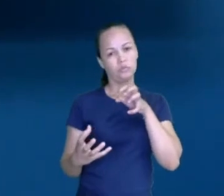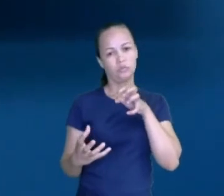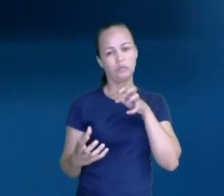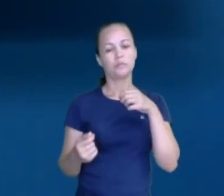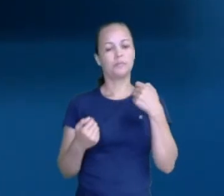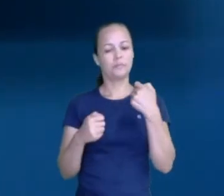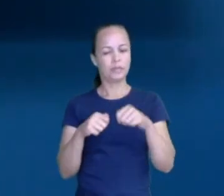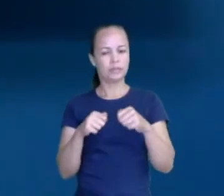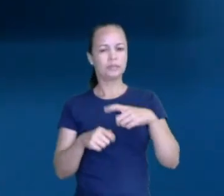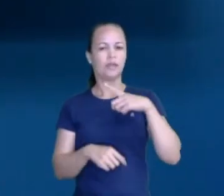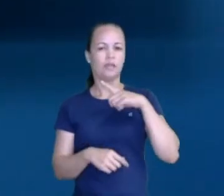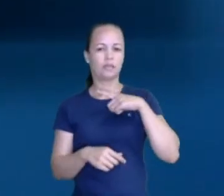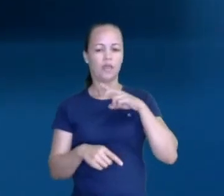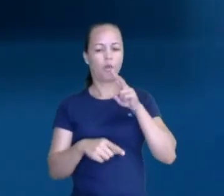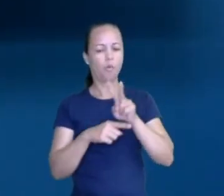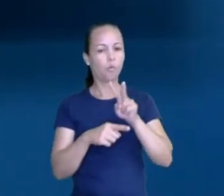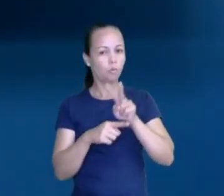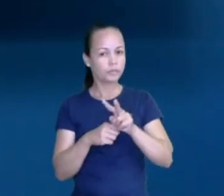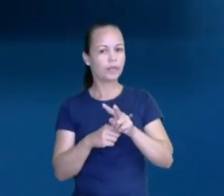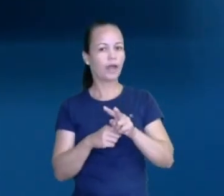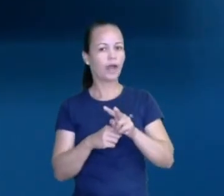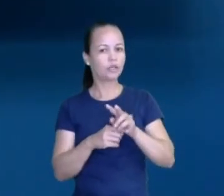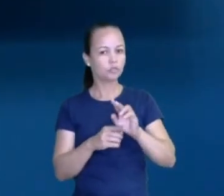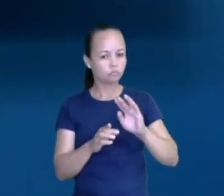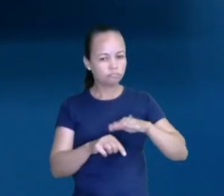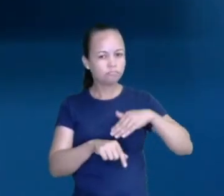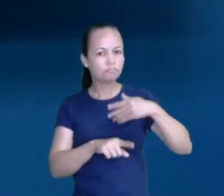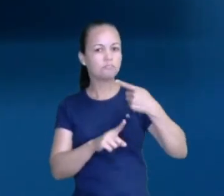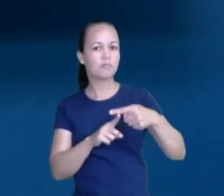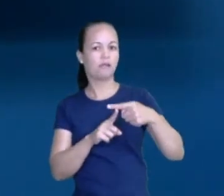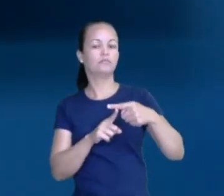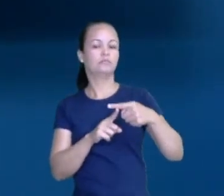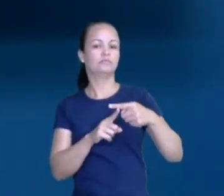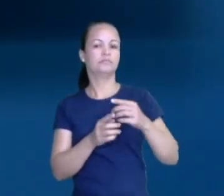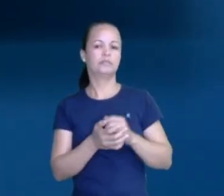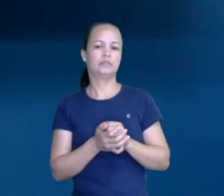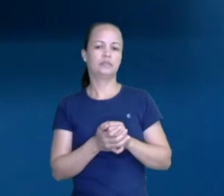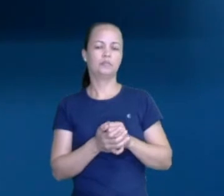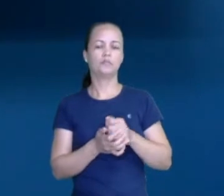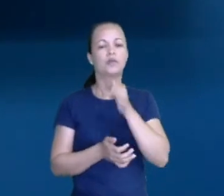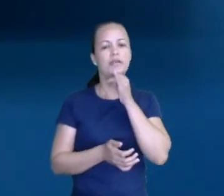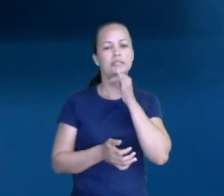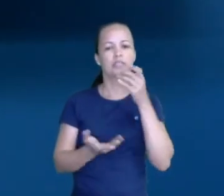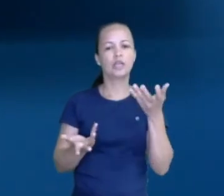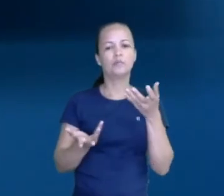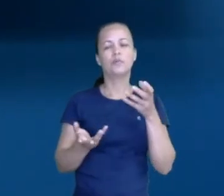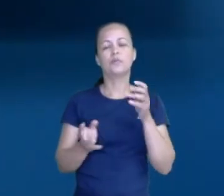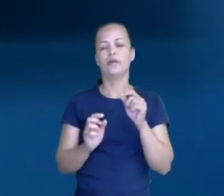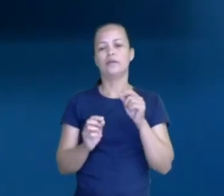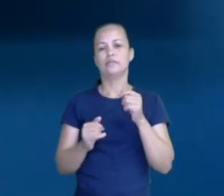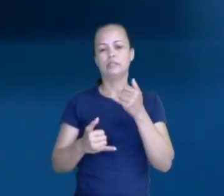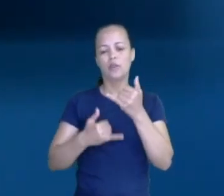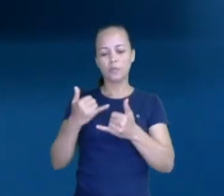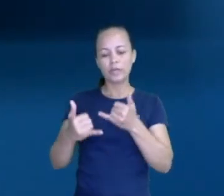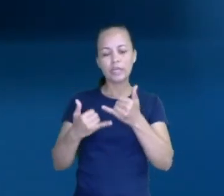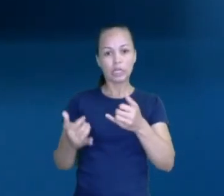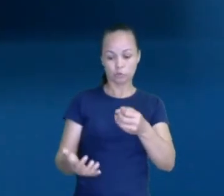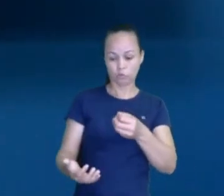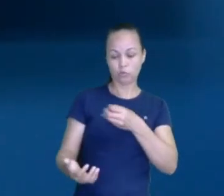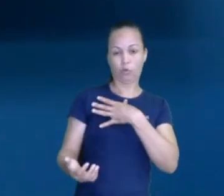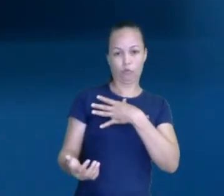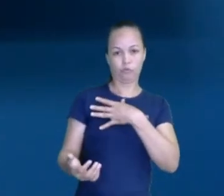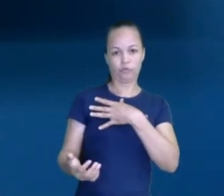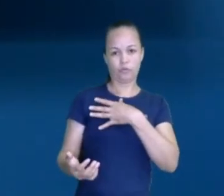redobrado? Imagina comigo. Você ganha um brinquedo novo, passa muito tempo. Aquele brinquedo novo agora não é brinquedo novo, agora é um